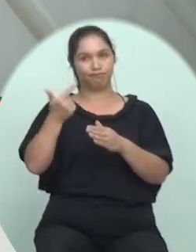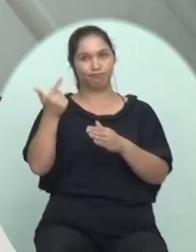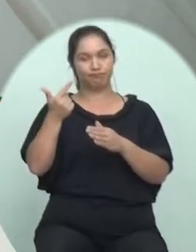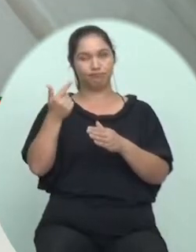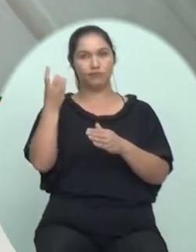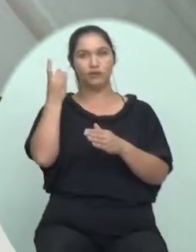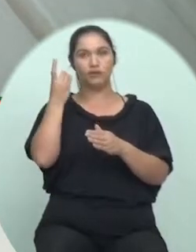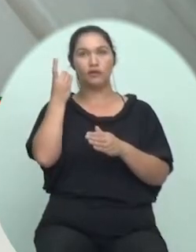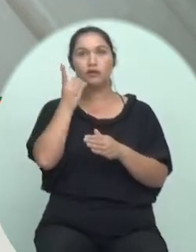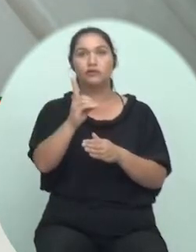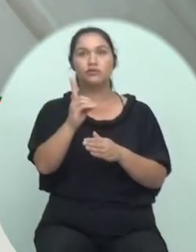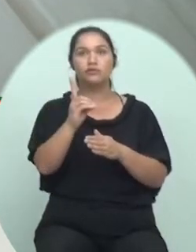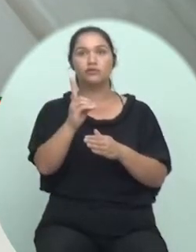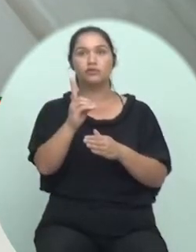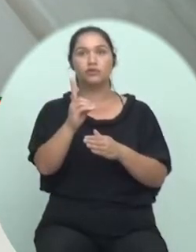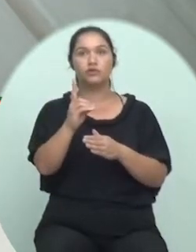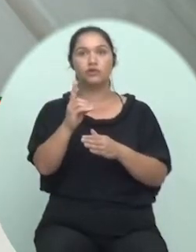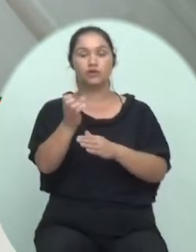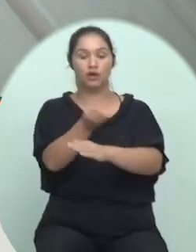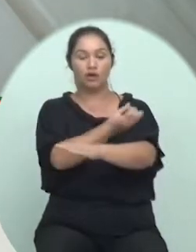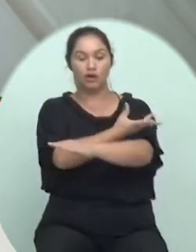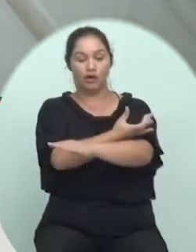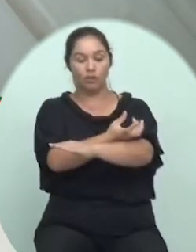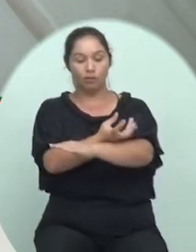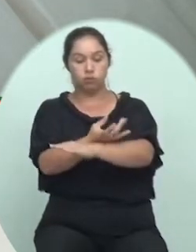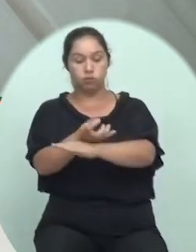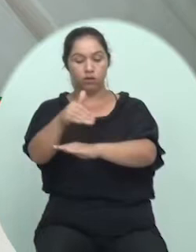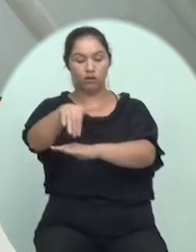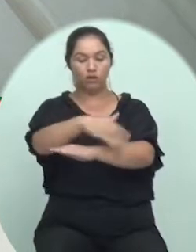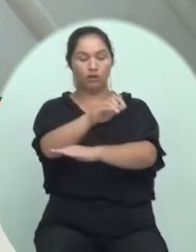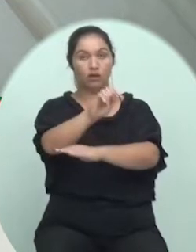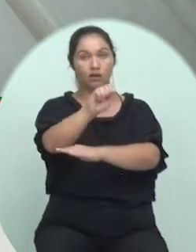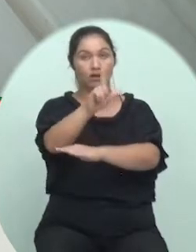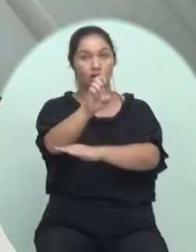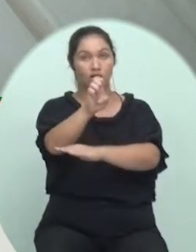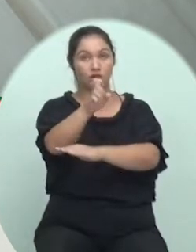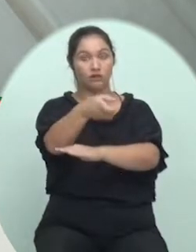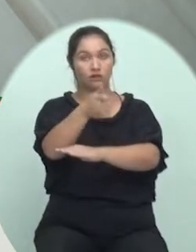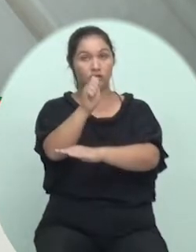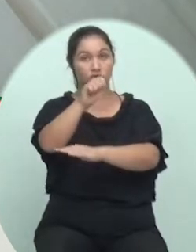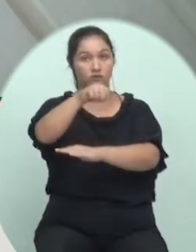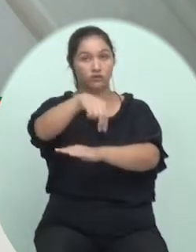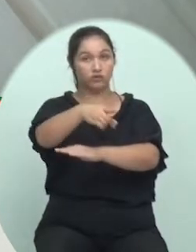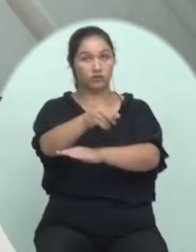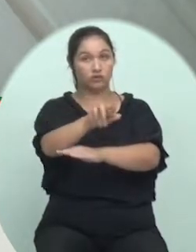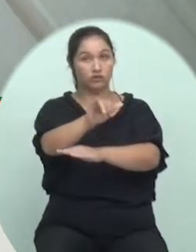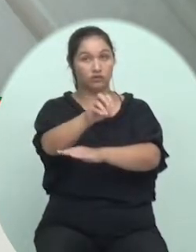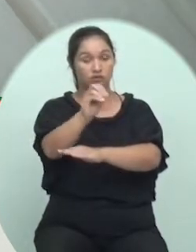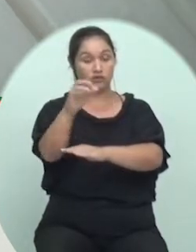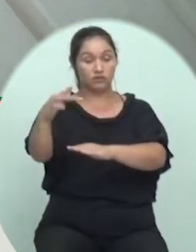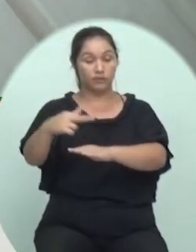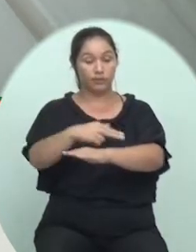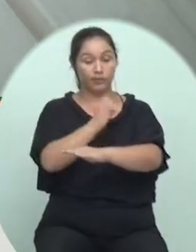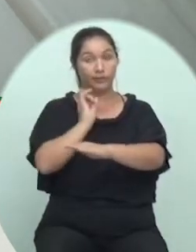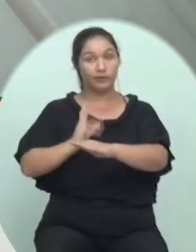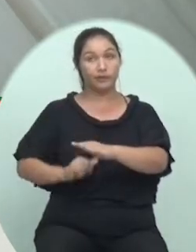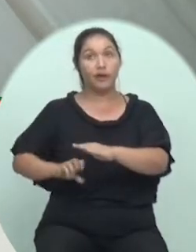será realizada a limpeza e roçada no final da rua Alexandrina Rodrigues Alexandre, no bairro Nova Esperança?